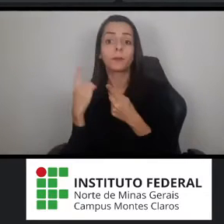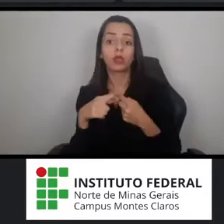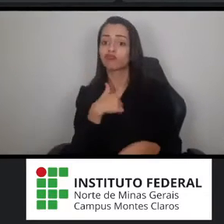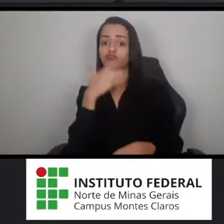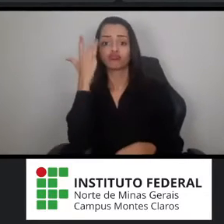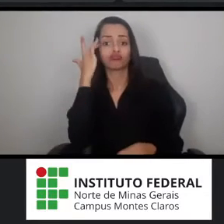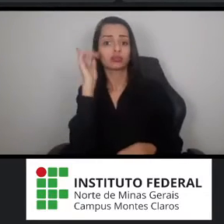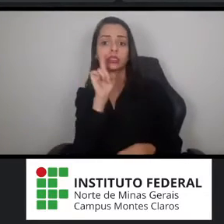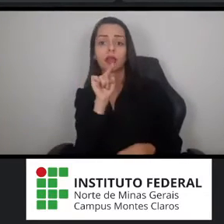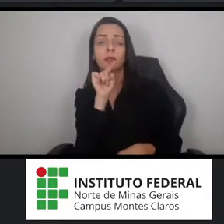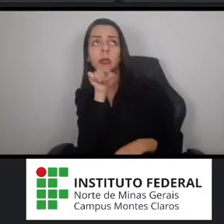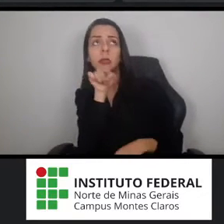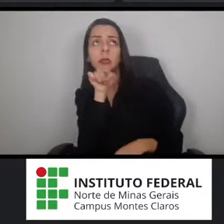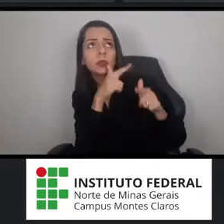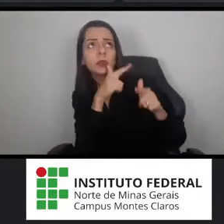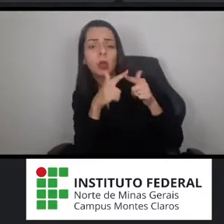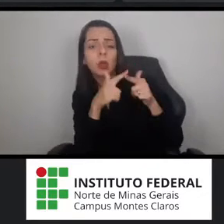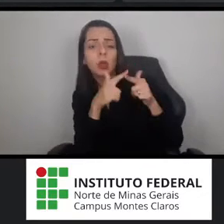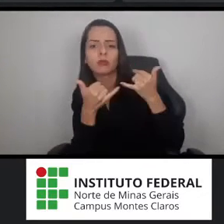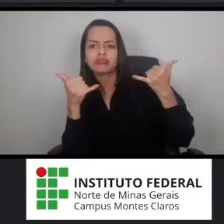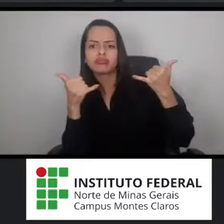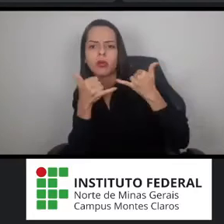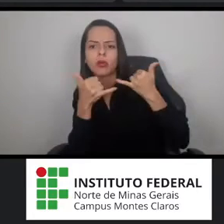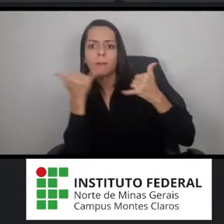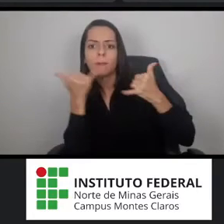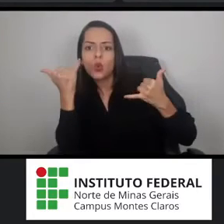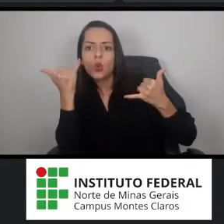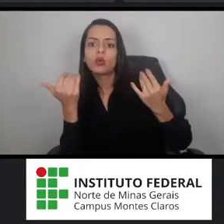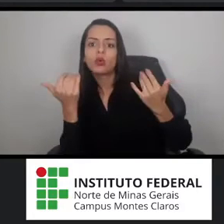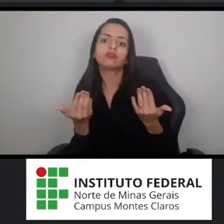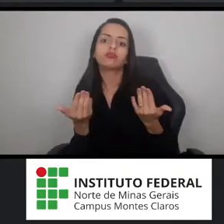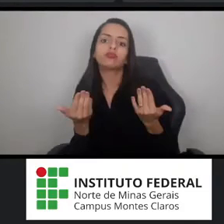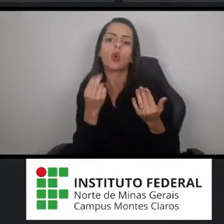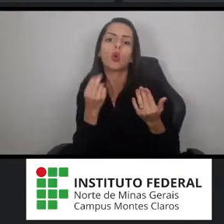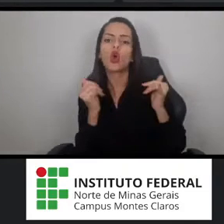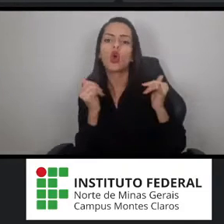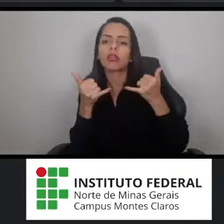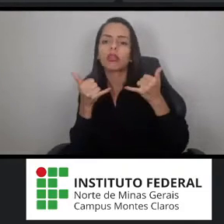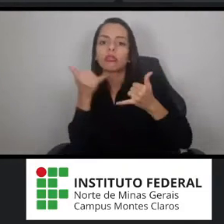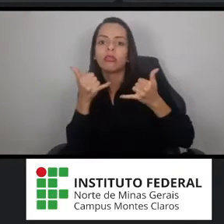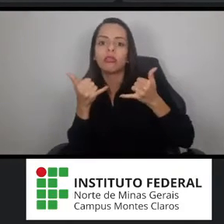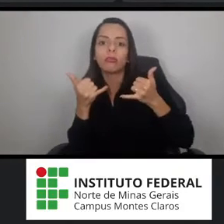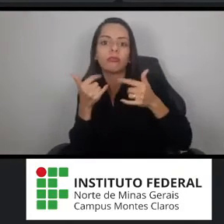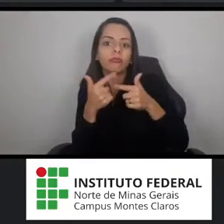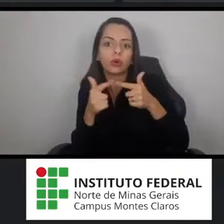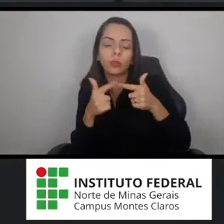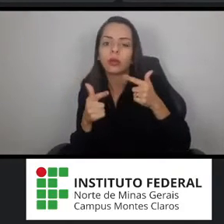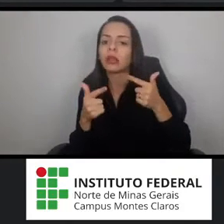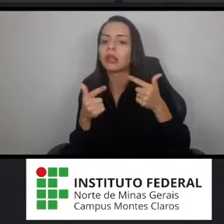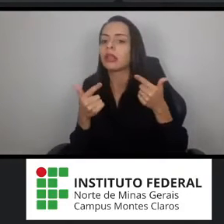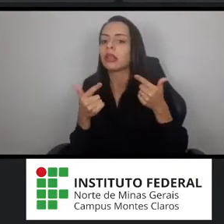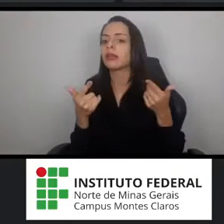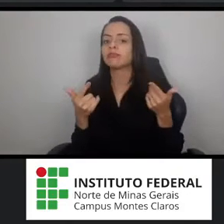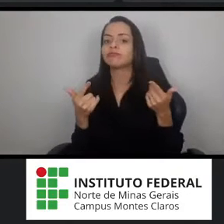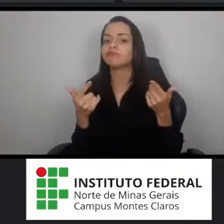Um curto-circuito, poderemos ter um mau contato, podemos ter o quê?